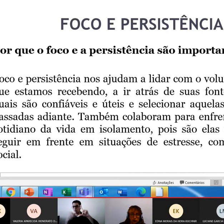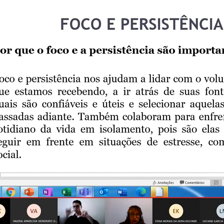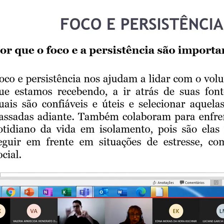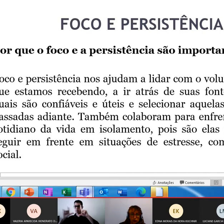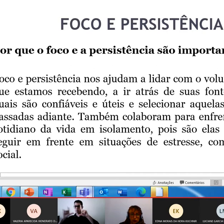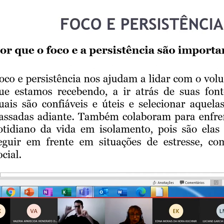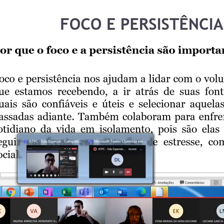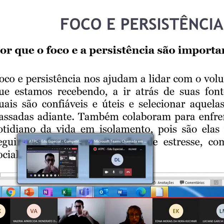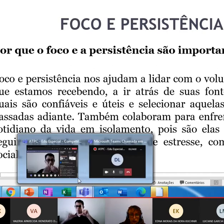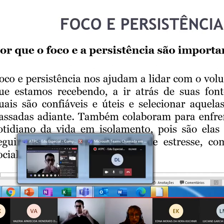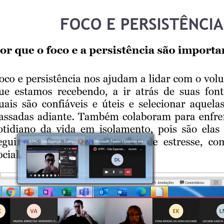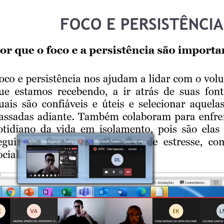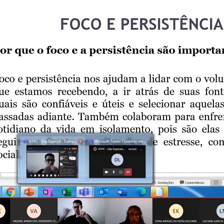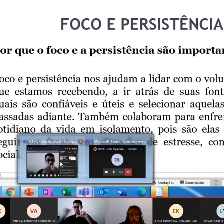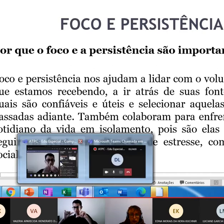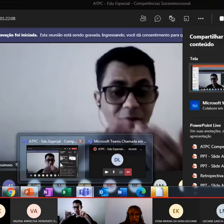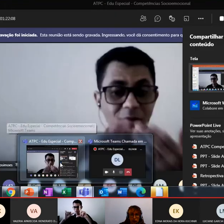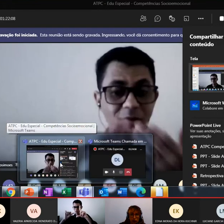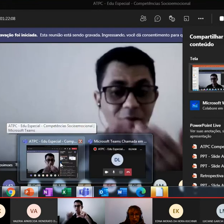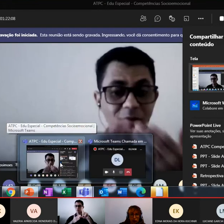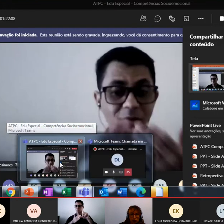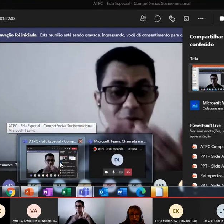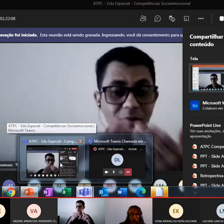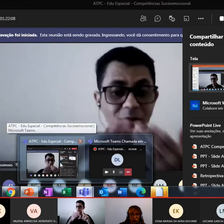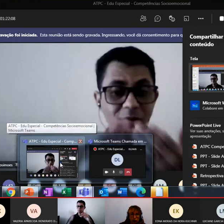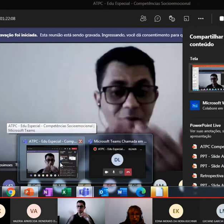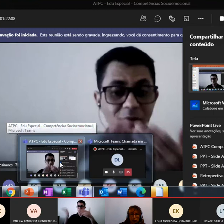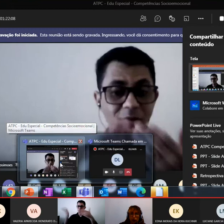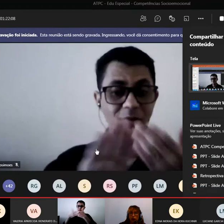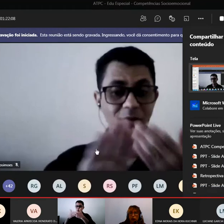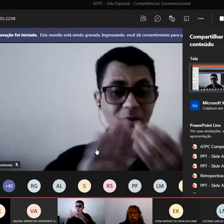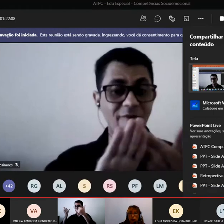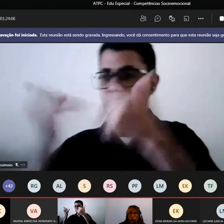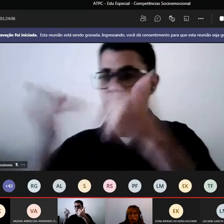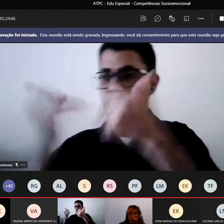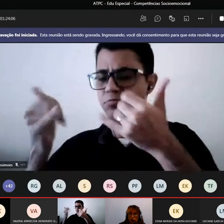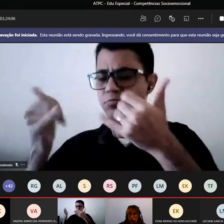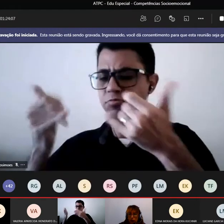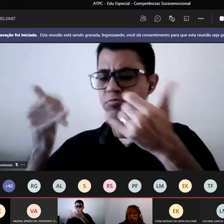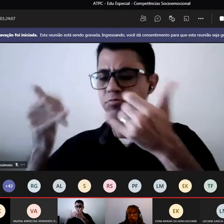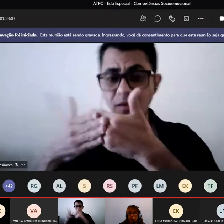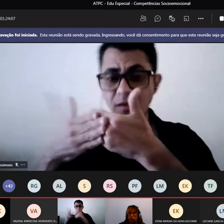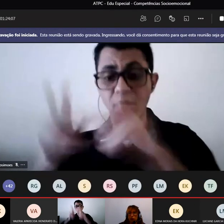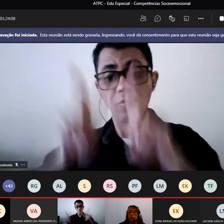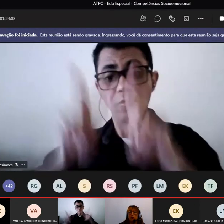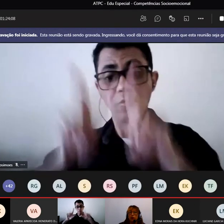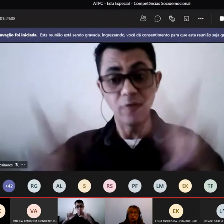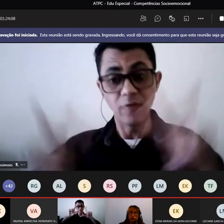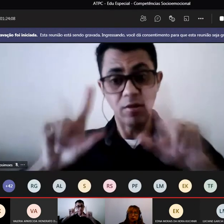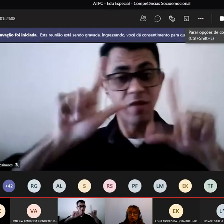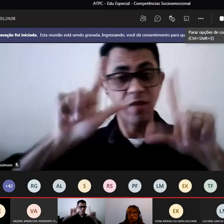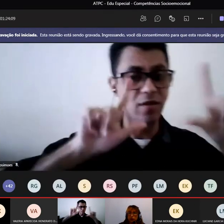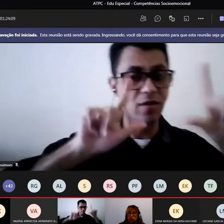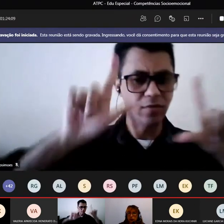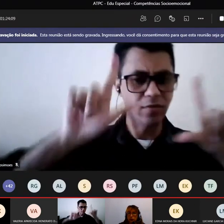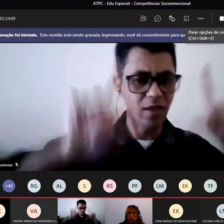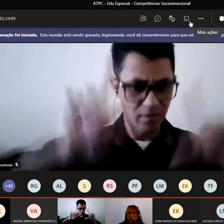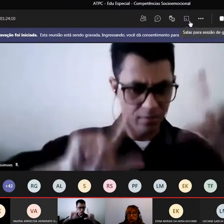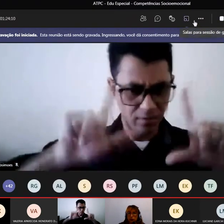eu optei por ficar um bom tempo sem informação visual, televisão. Eu só